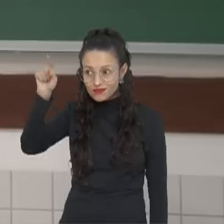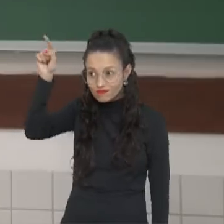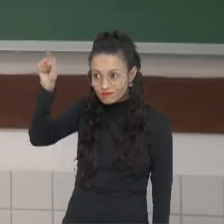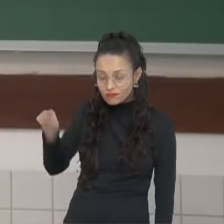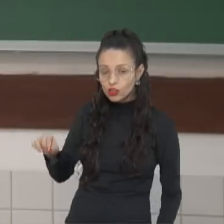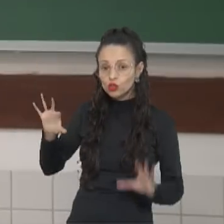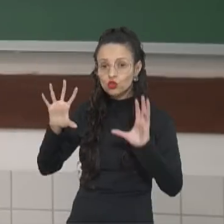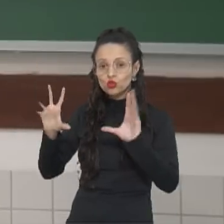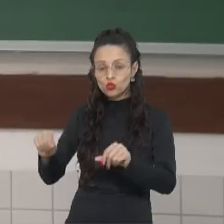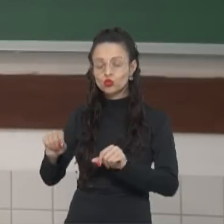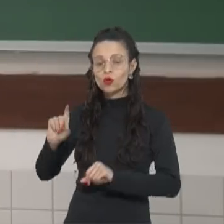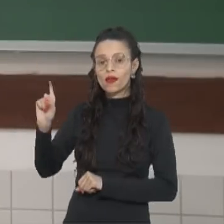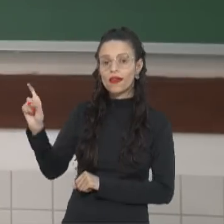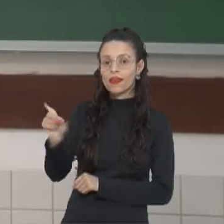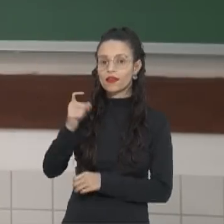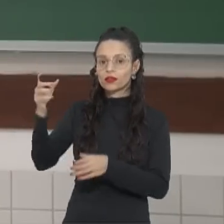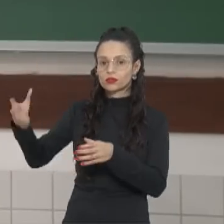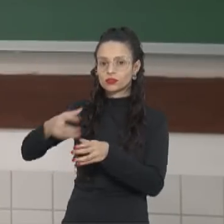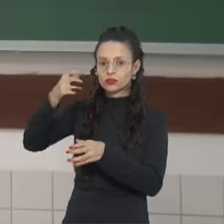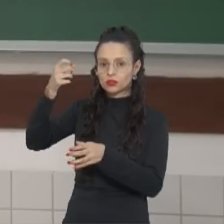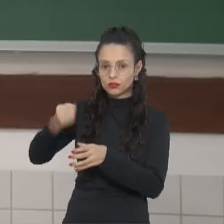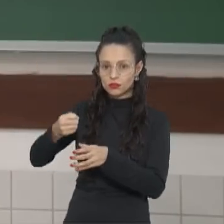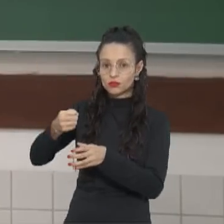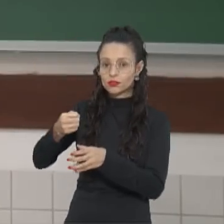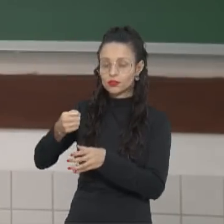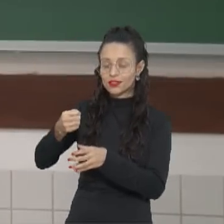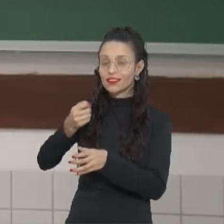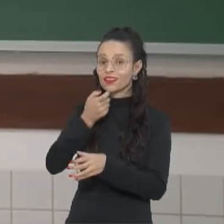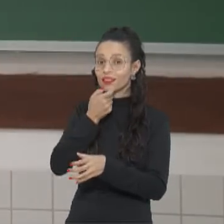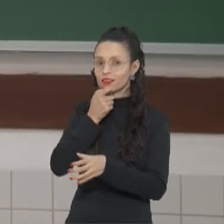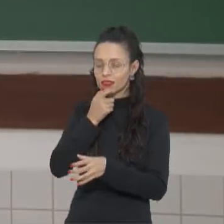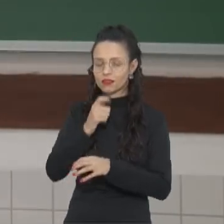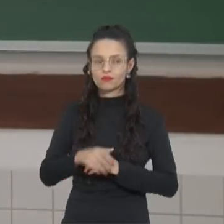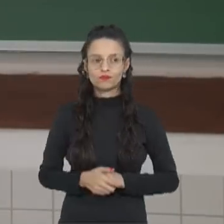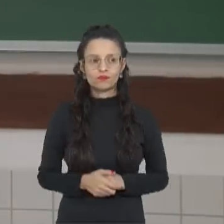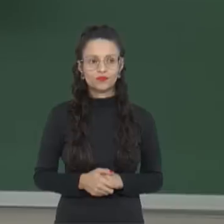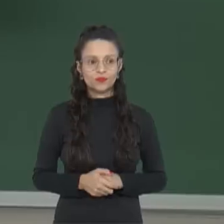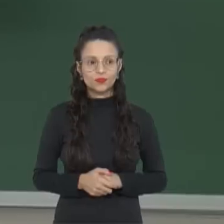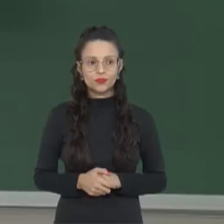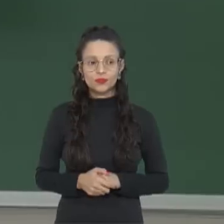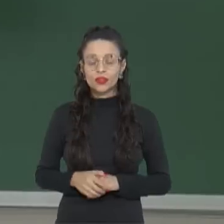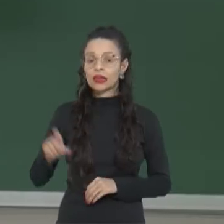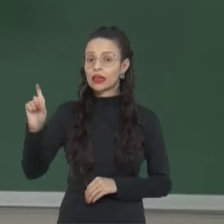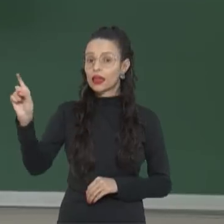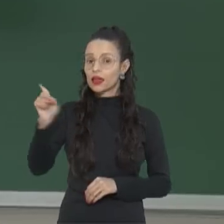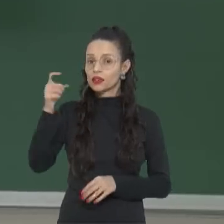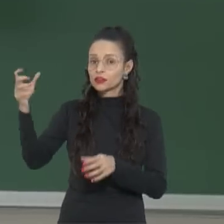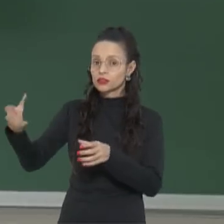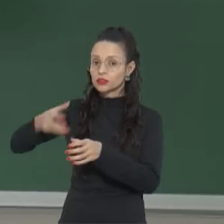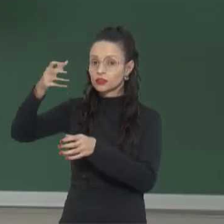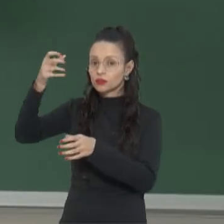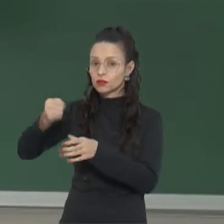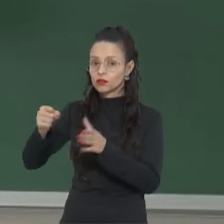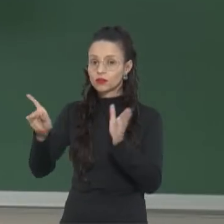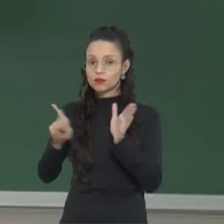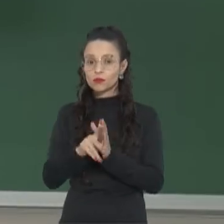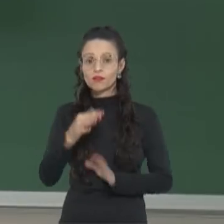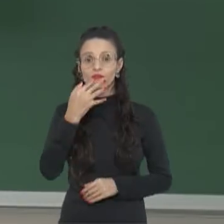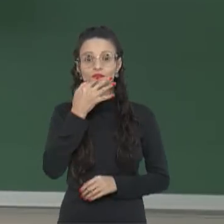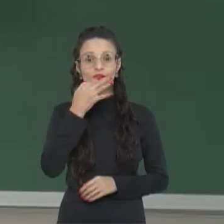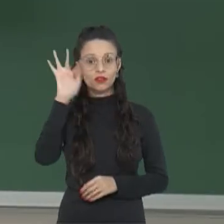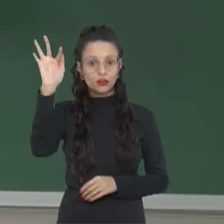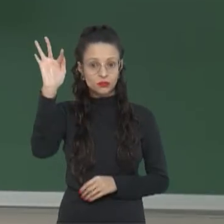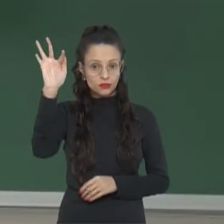na África. Olha o domínio da Inglaterra na África. Ainda, ex-colônias da França, outra